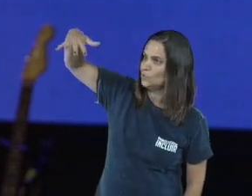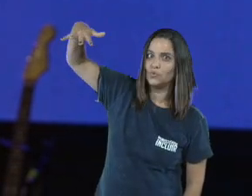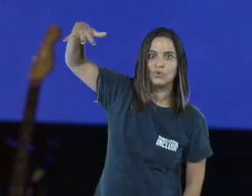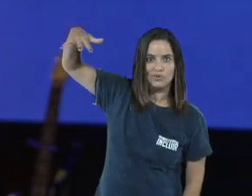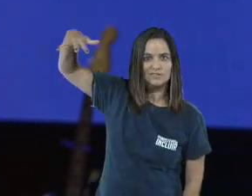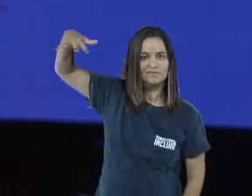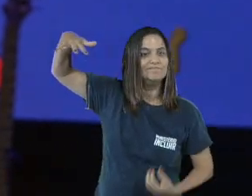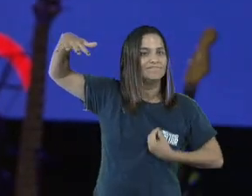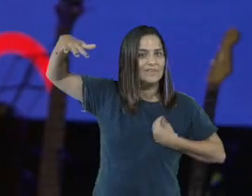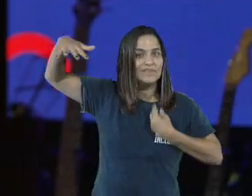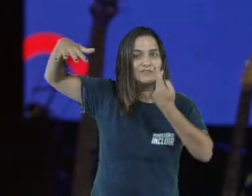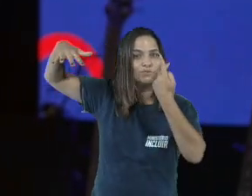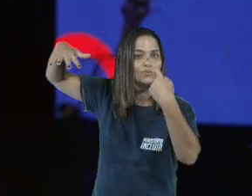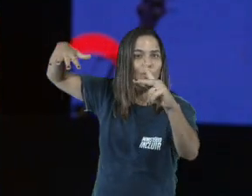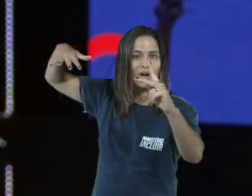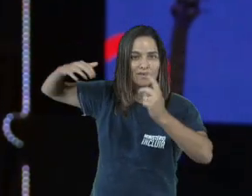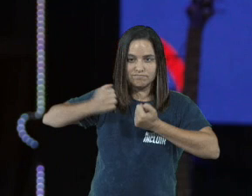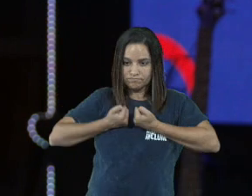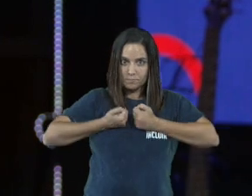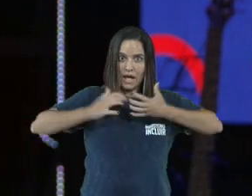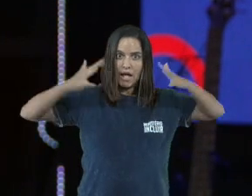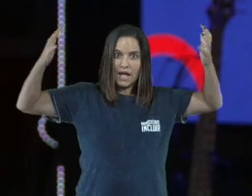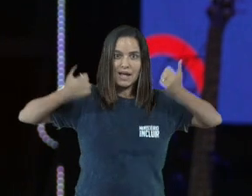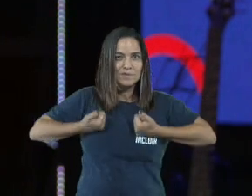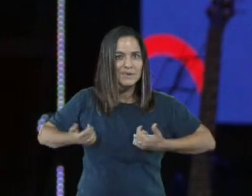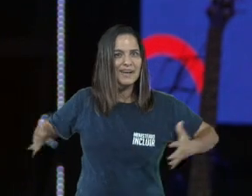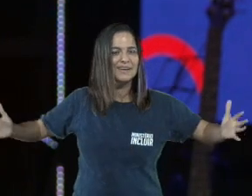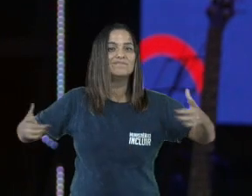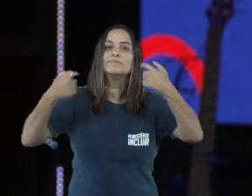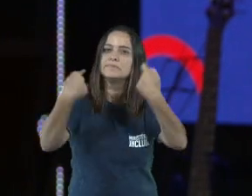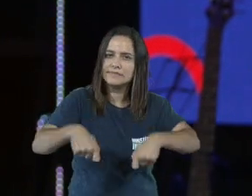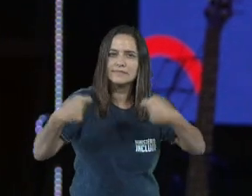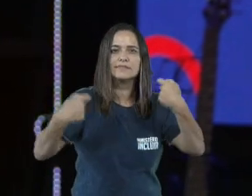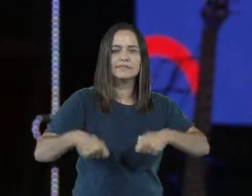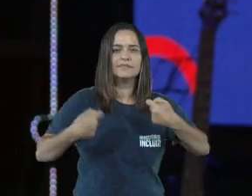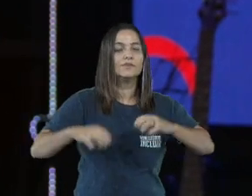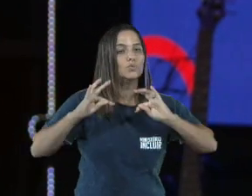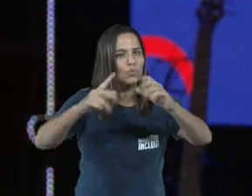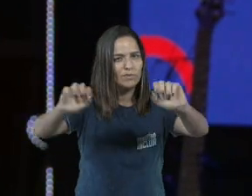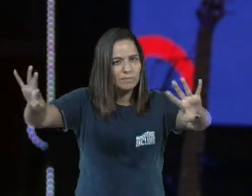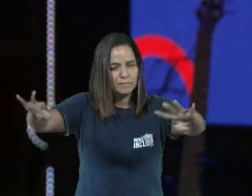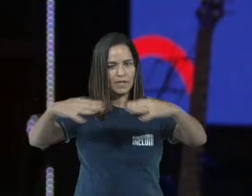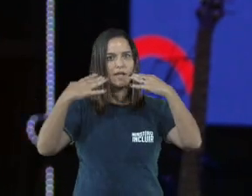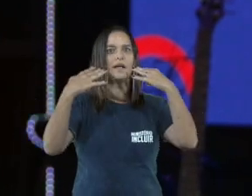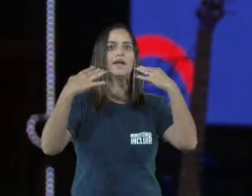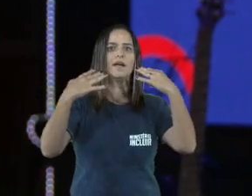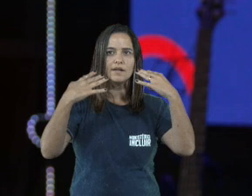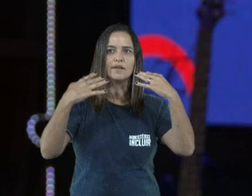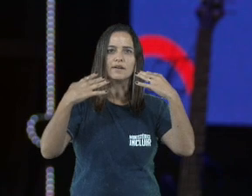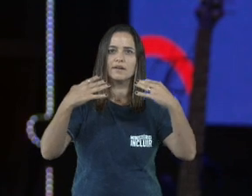a pastor Mas eu sou tão pequenino é gente quando um pequenininho faz uma coisa bacana todo mundo fala assim rapaz eu vou bonito na vida dessa pessoa